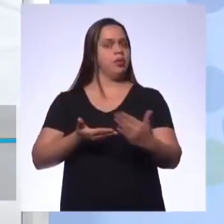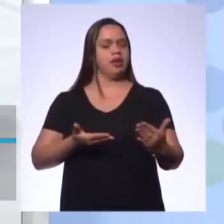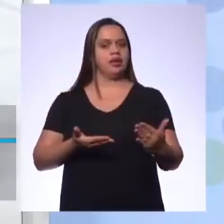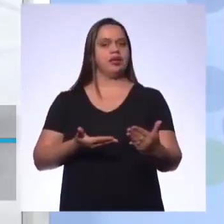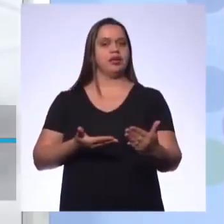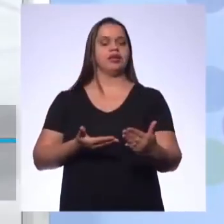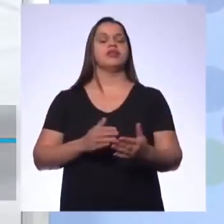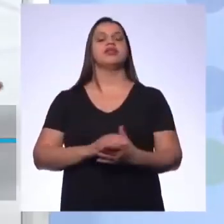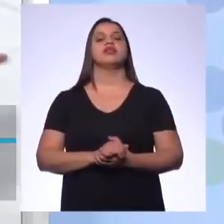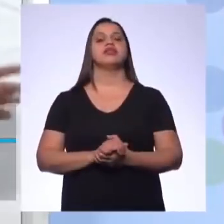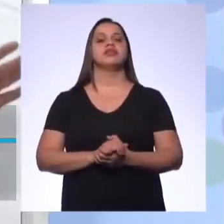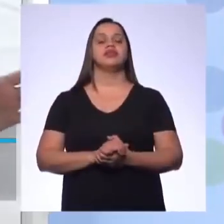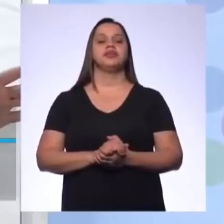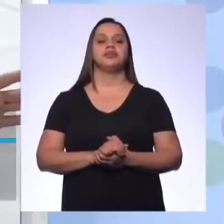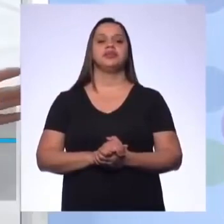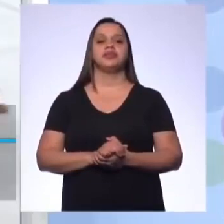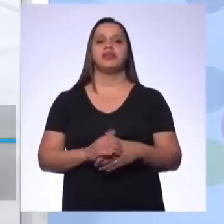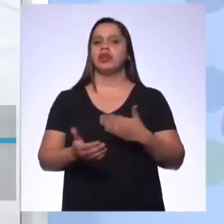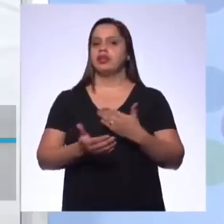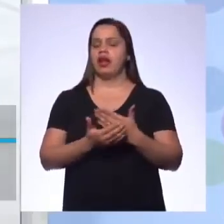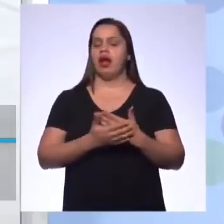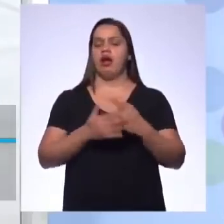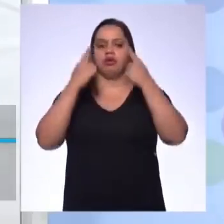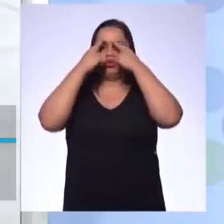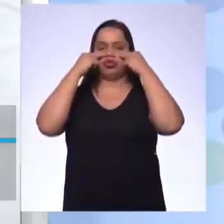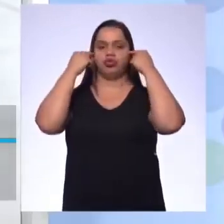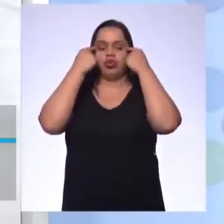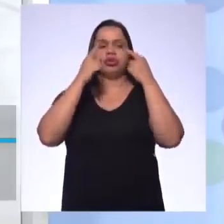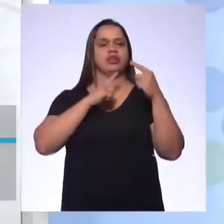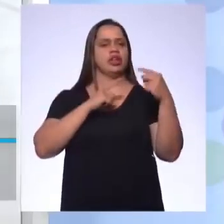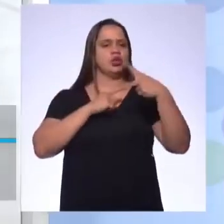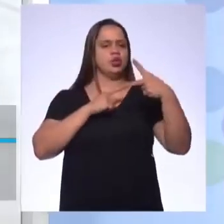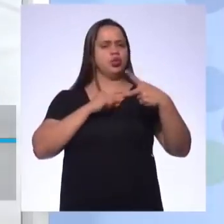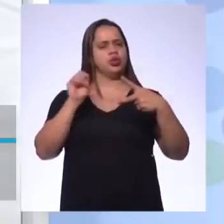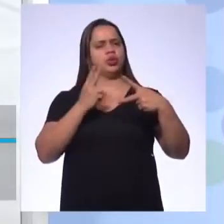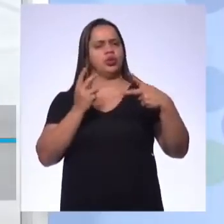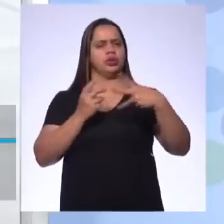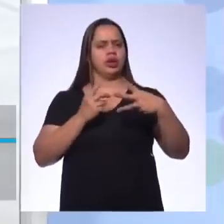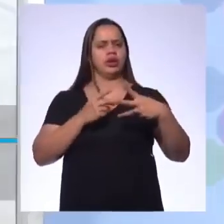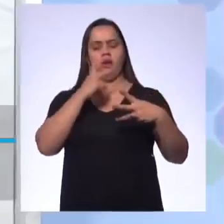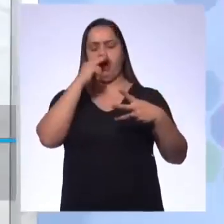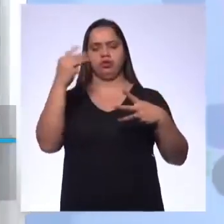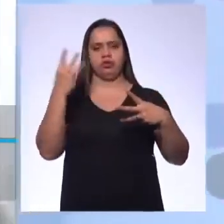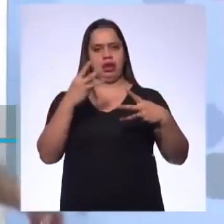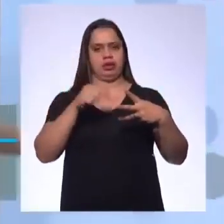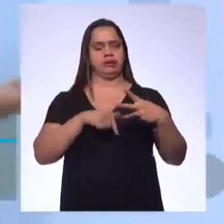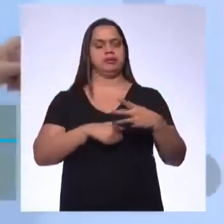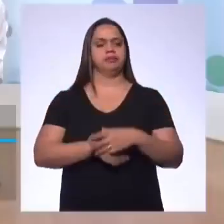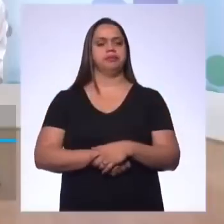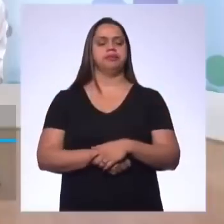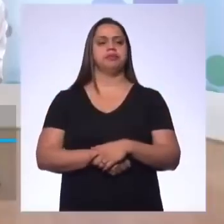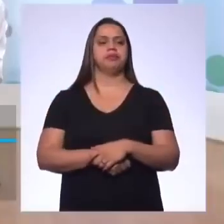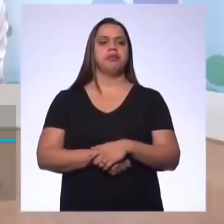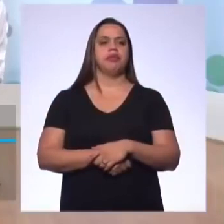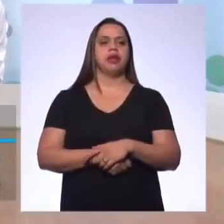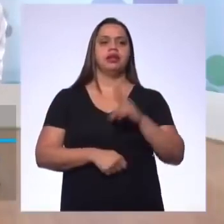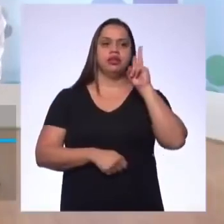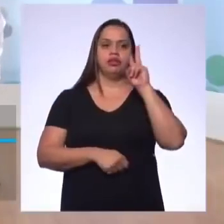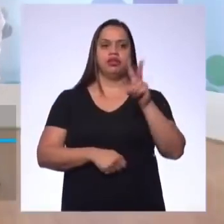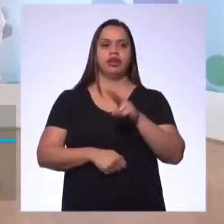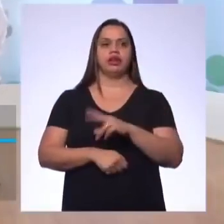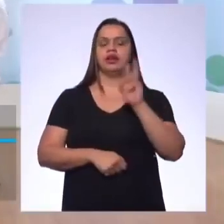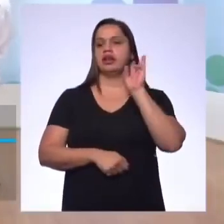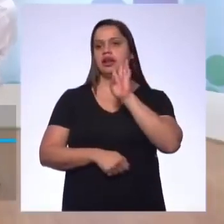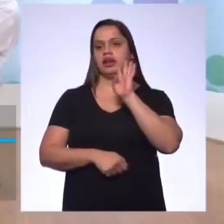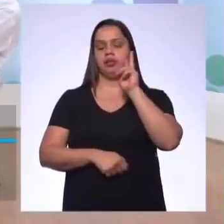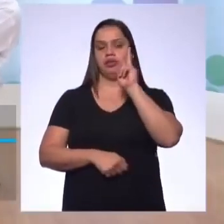né, dessas aulas de ótica, que eu acho que tem 2 ou 3, se não me engano. Eu já acho que tem 3. Então, olha aqui para mim, para a gente pegar